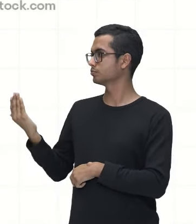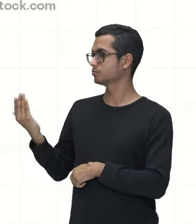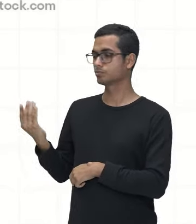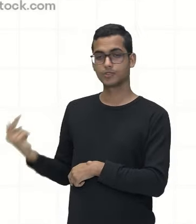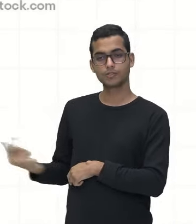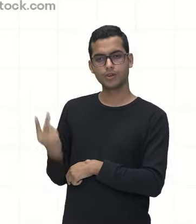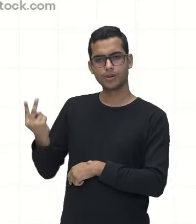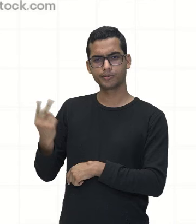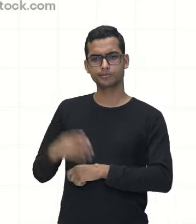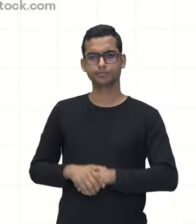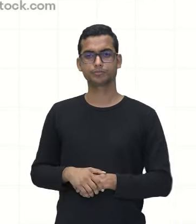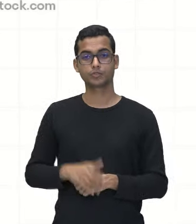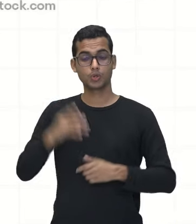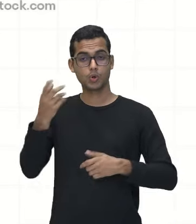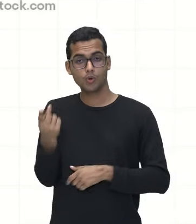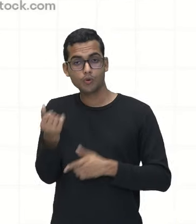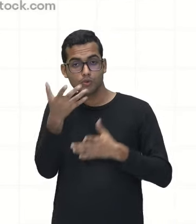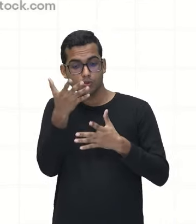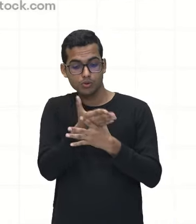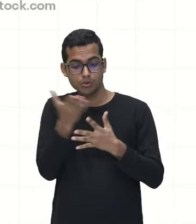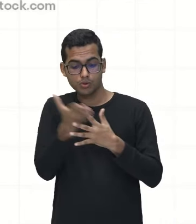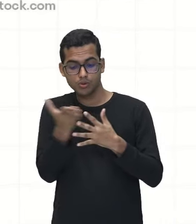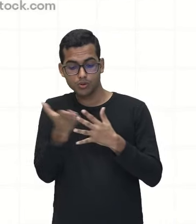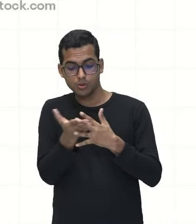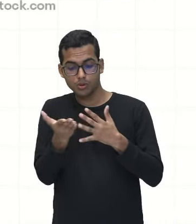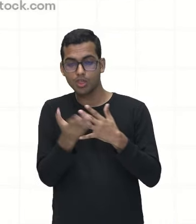bicicleta custa 12 parcelas de R$ 34.